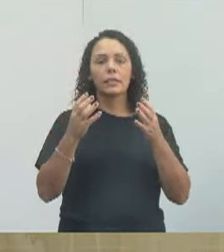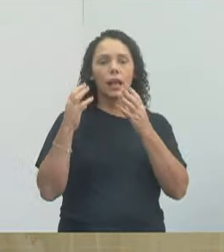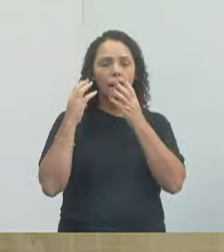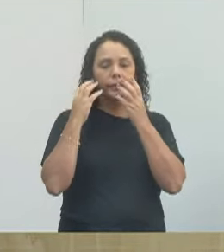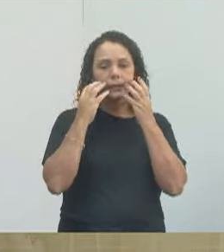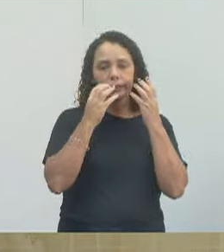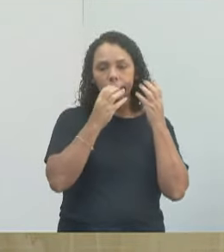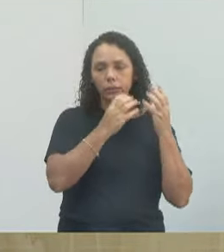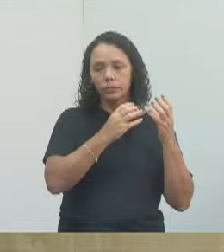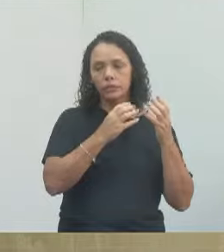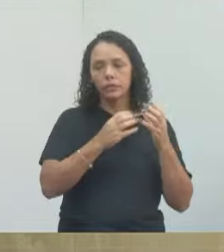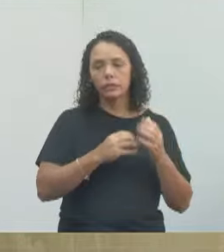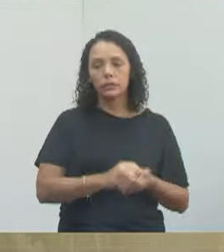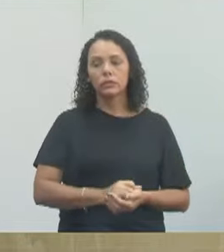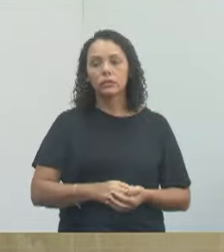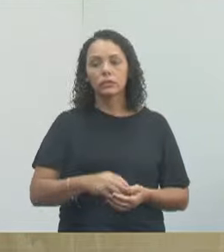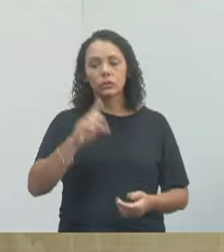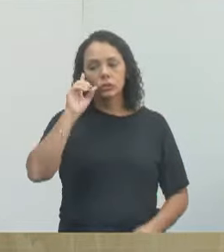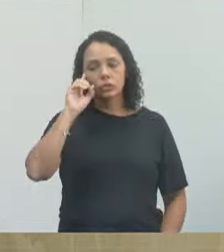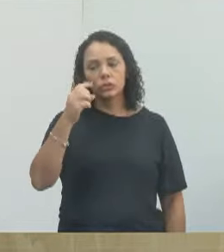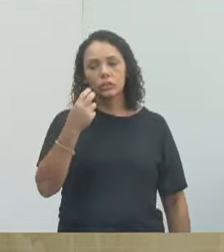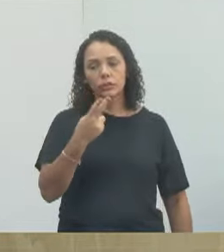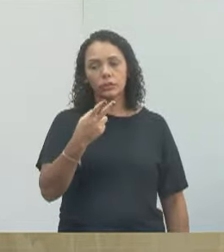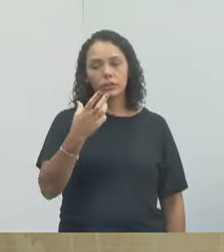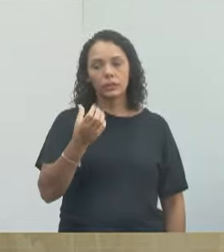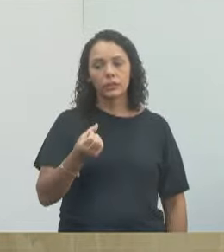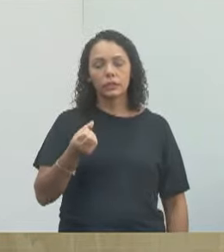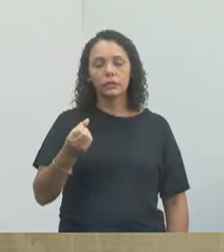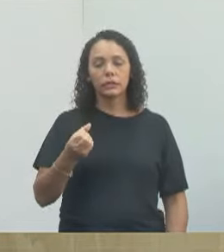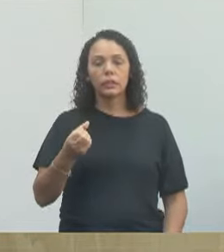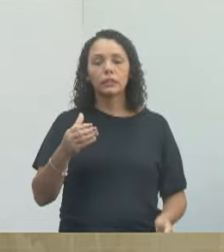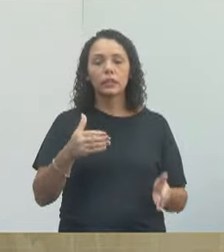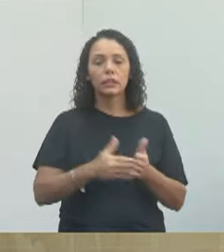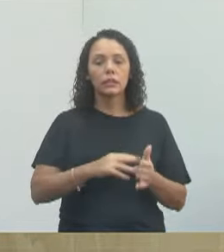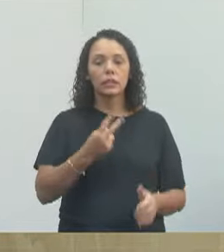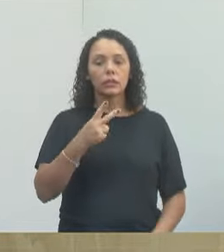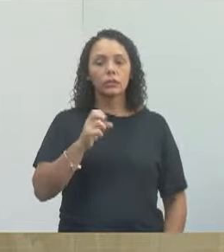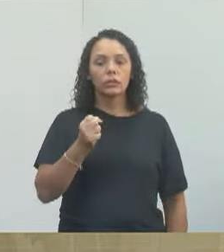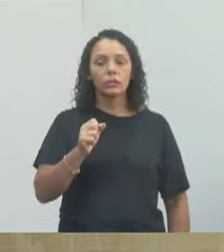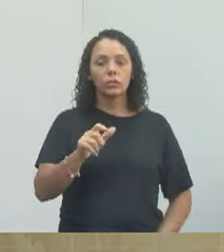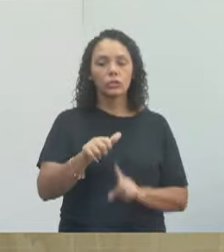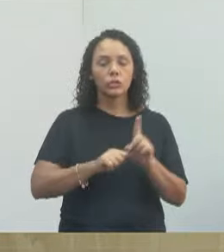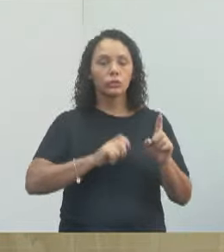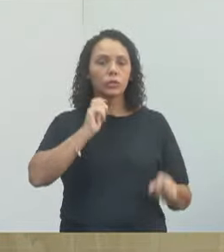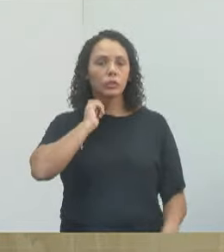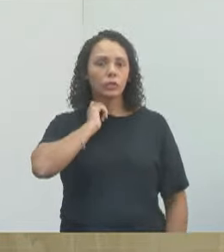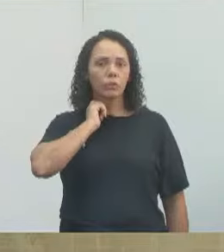dias 26 27 e 28 de Abril no Jardim colônia autoria Maria